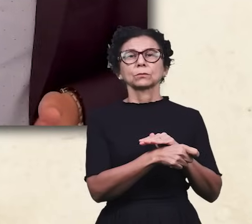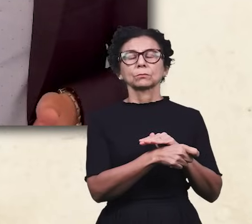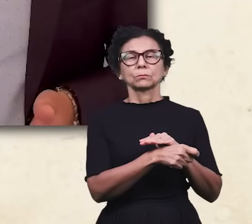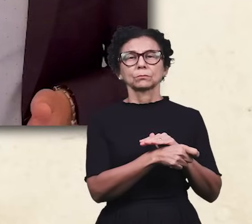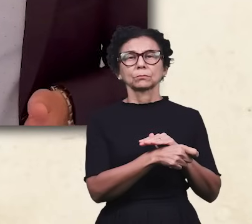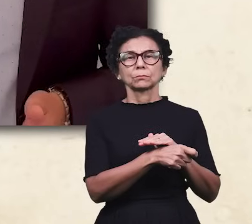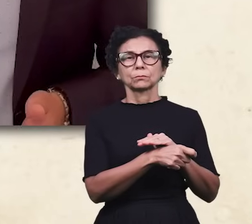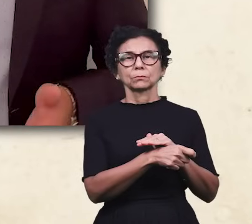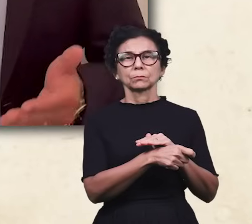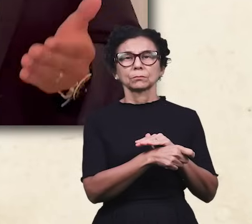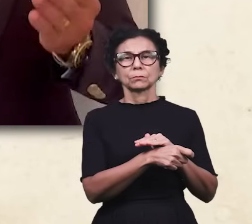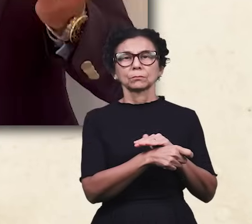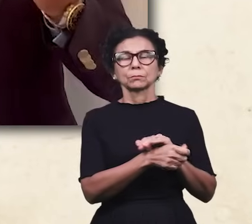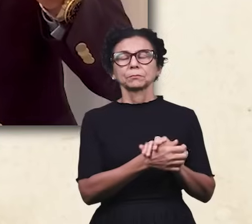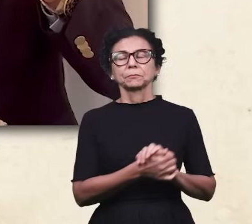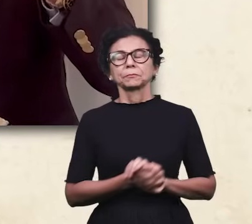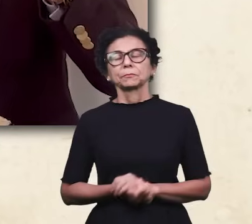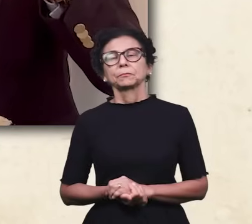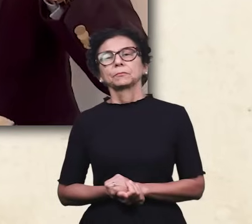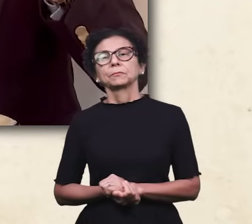Deus é perfeita, jovens.